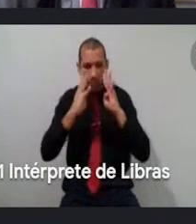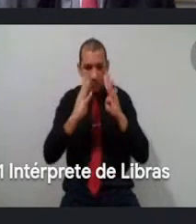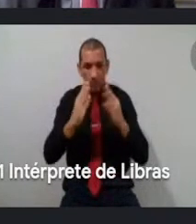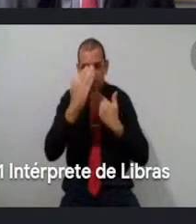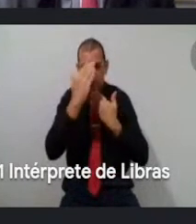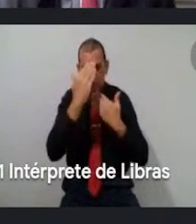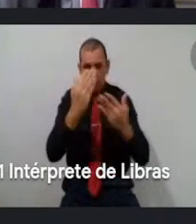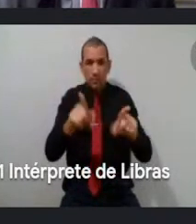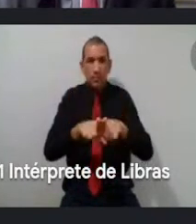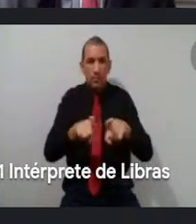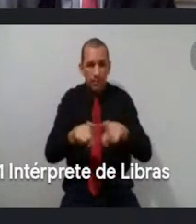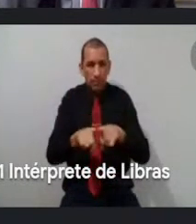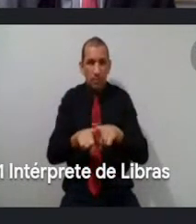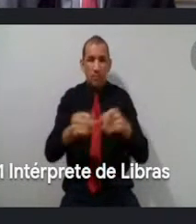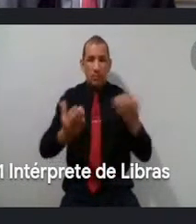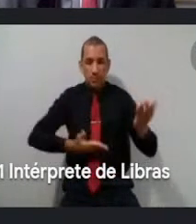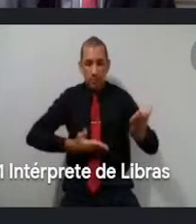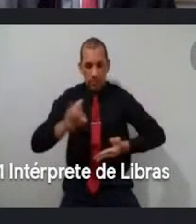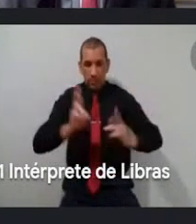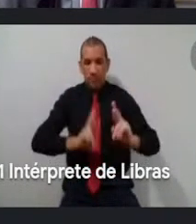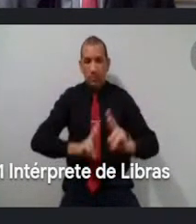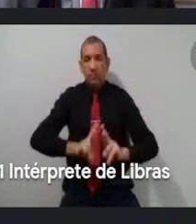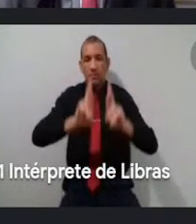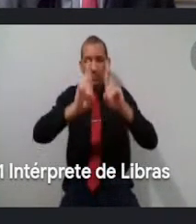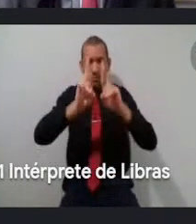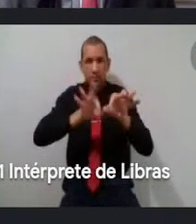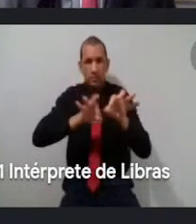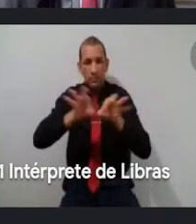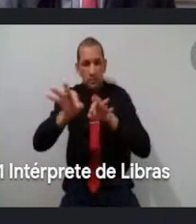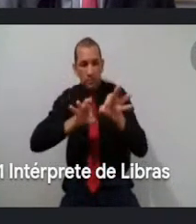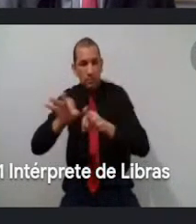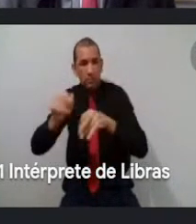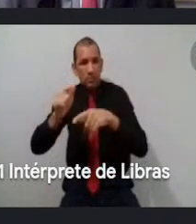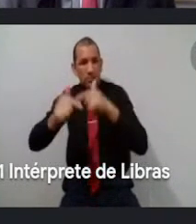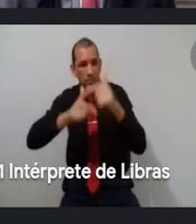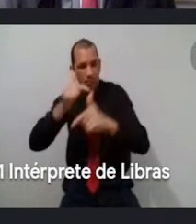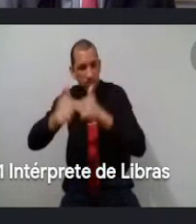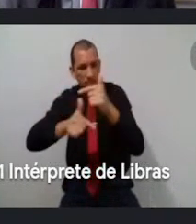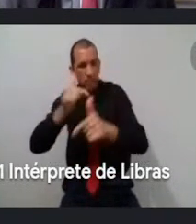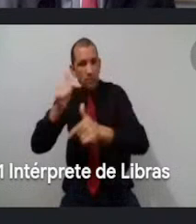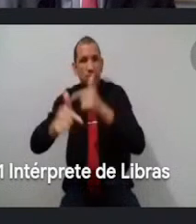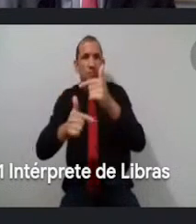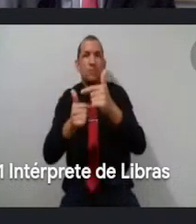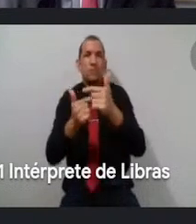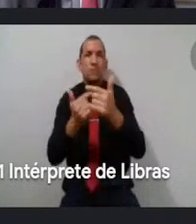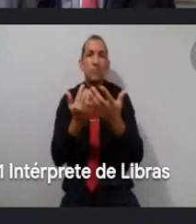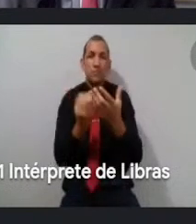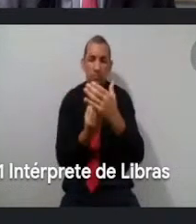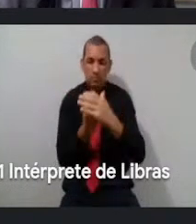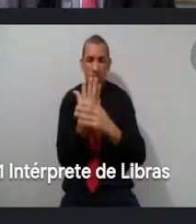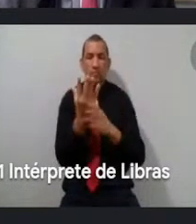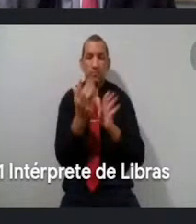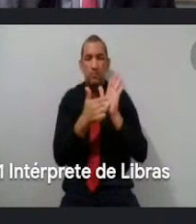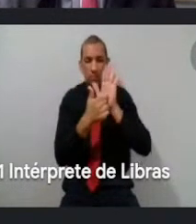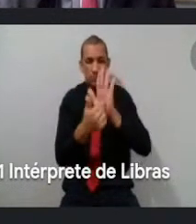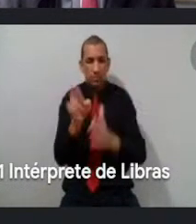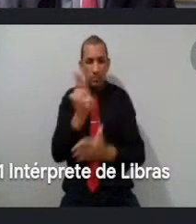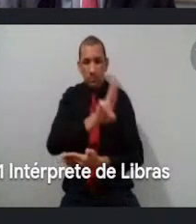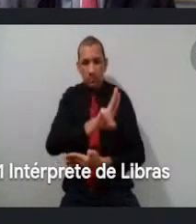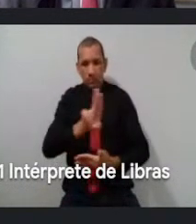eu também ao servidor responsável pelo planejamento e execução dos trabalhos os pais para as questões citadas